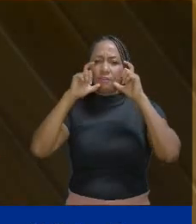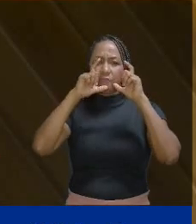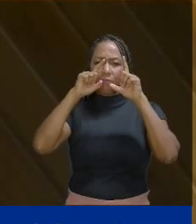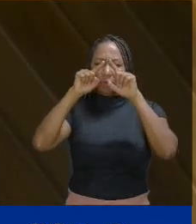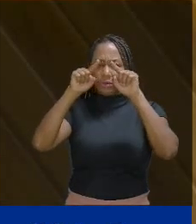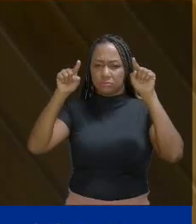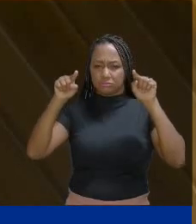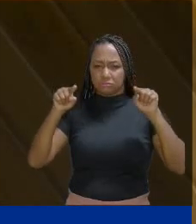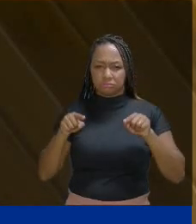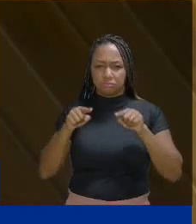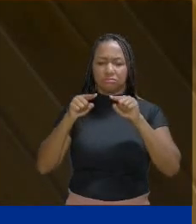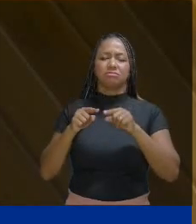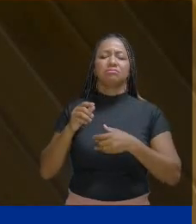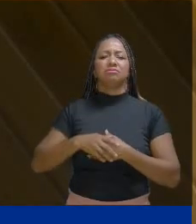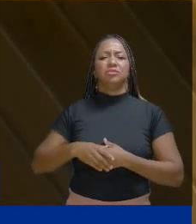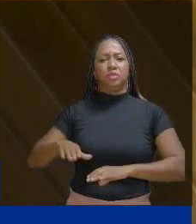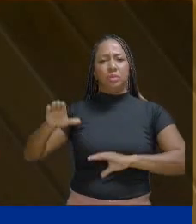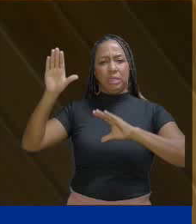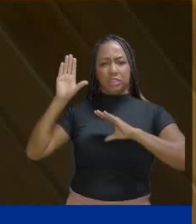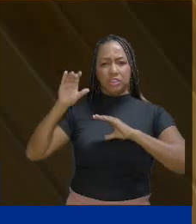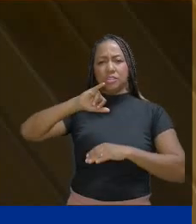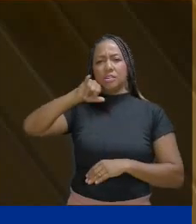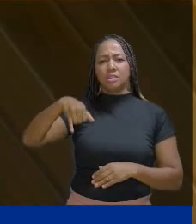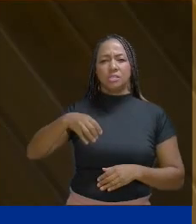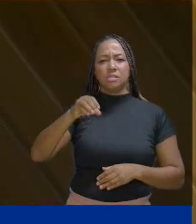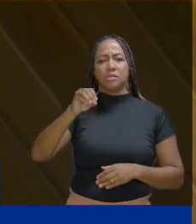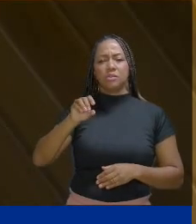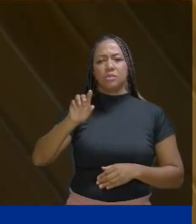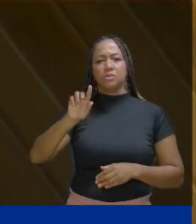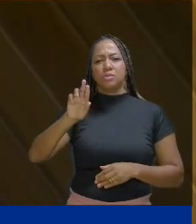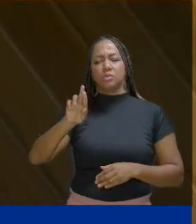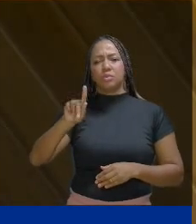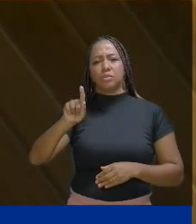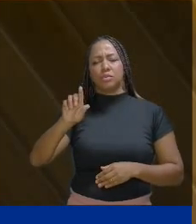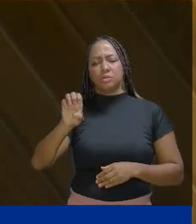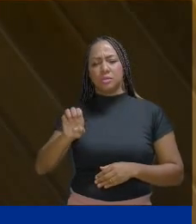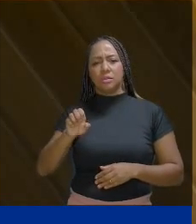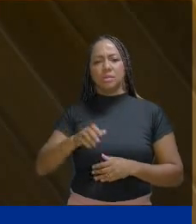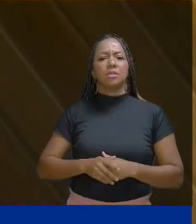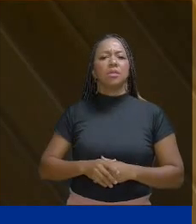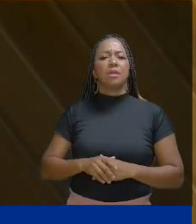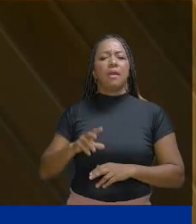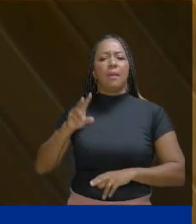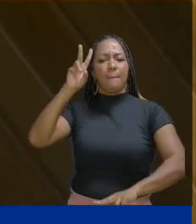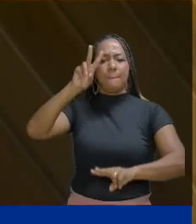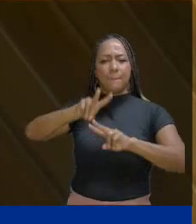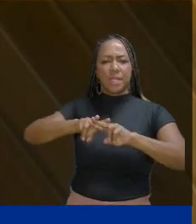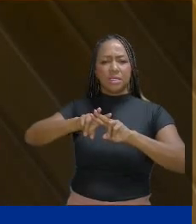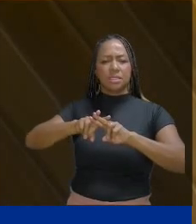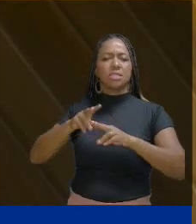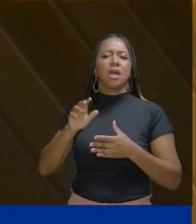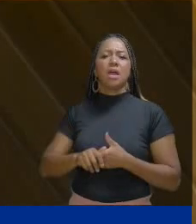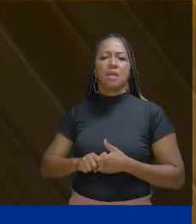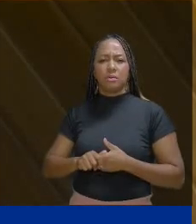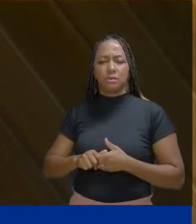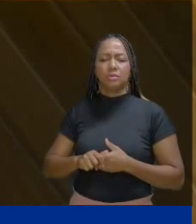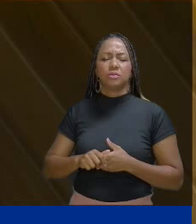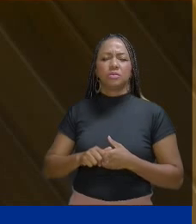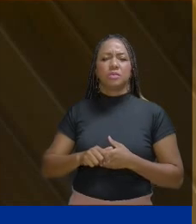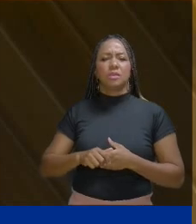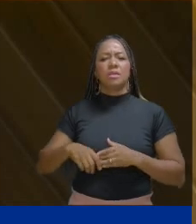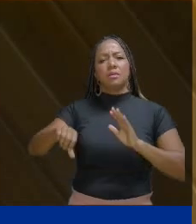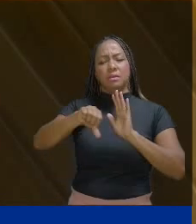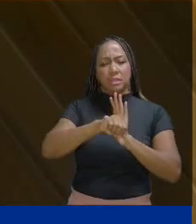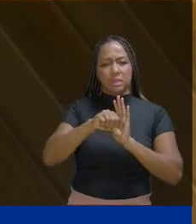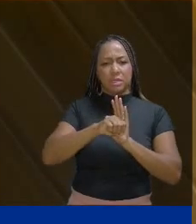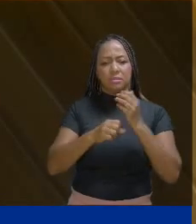do candidato Jorge Amanajás. 2. Flagrante, a prisão em flagrante de Júlio César pelo crime de